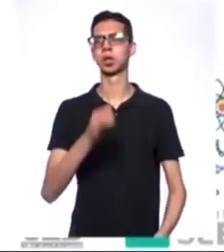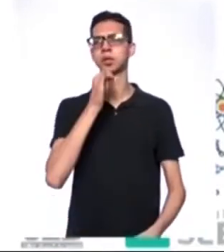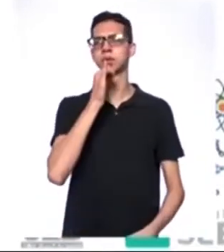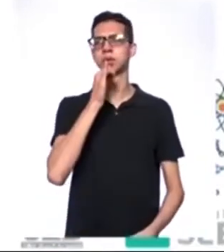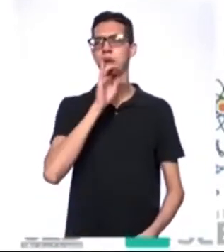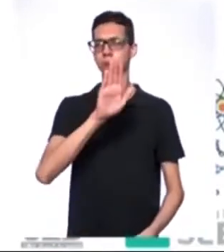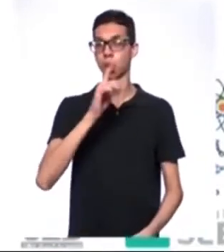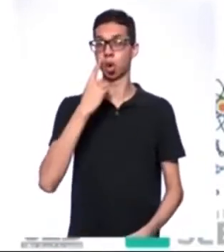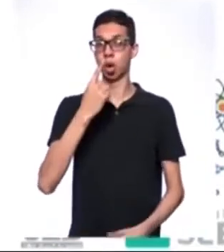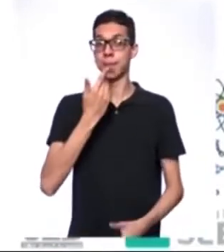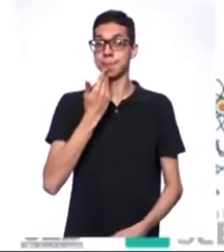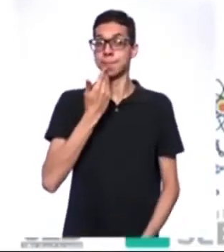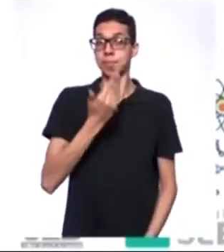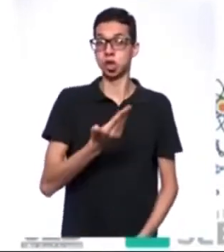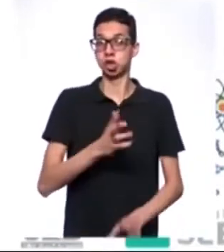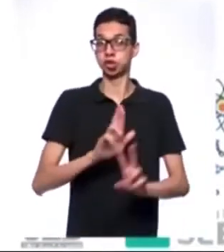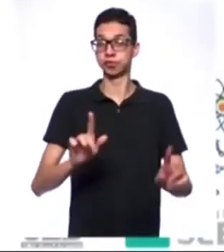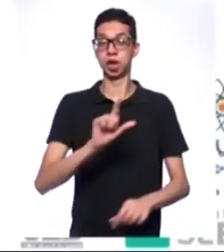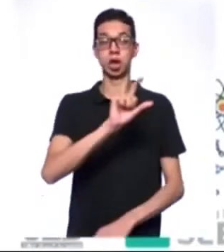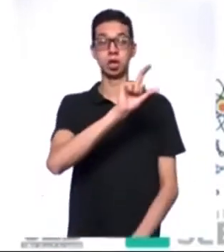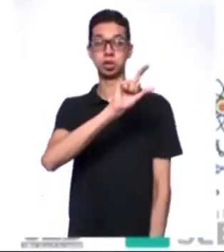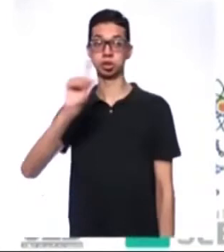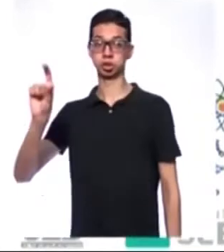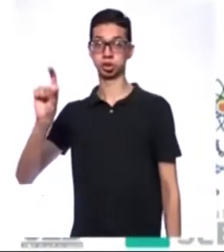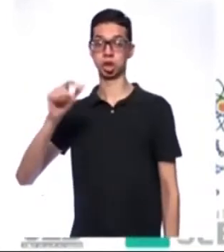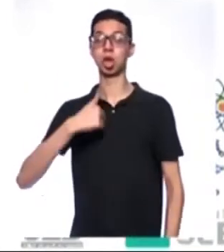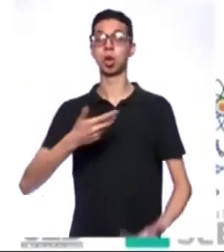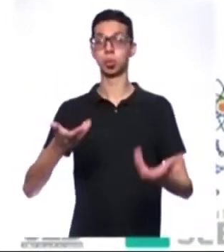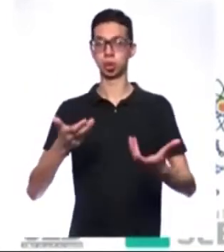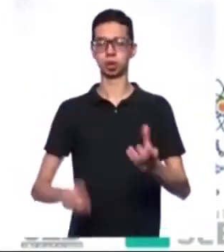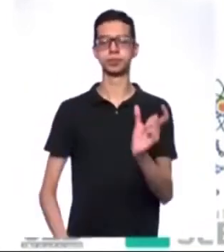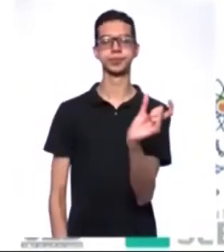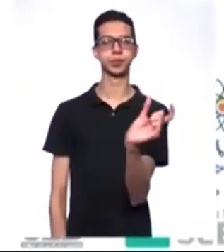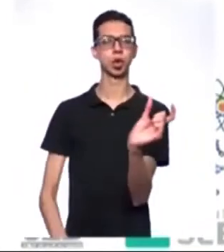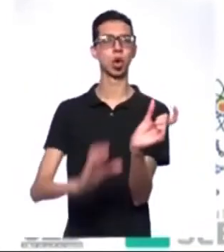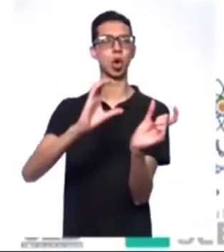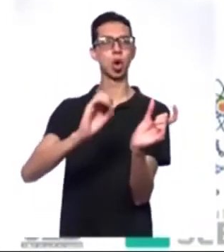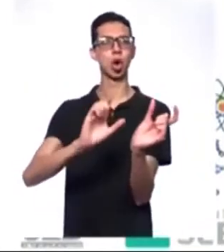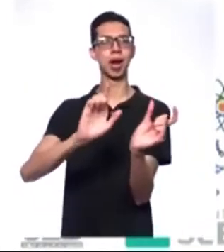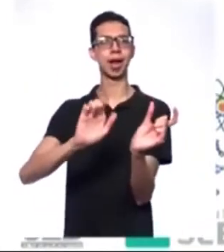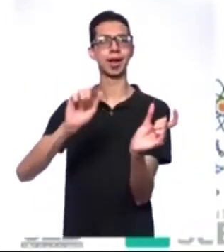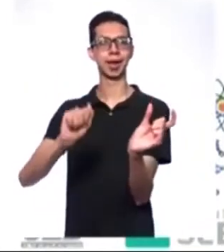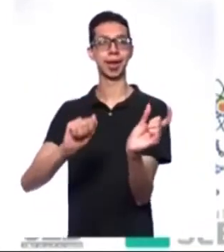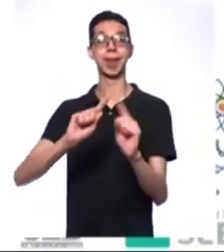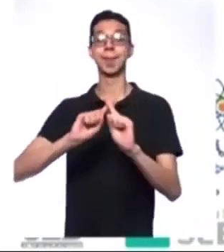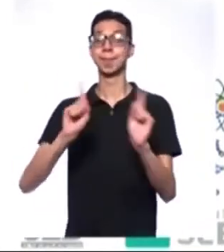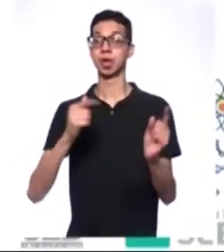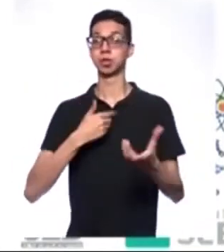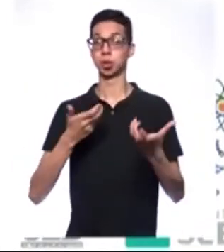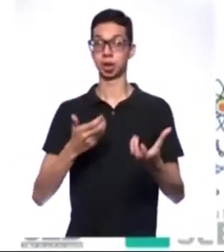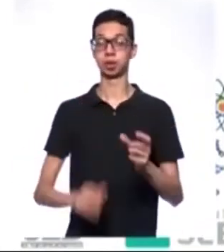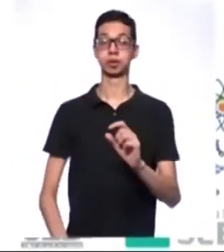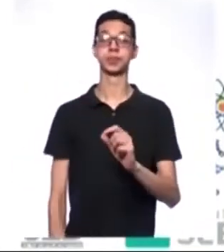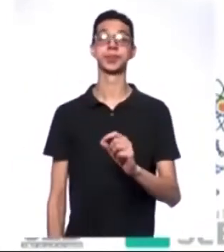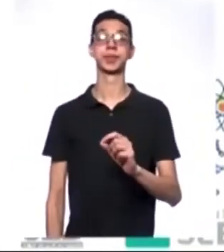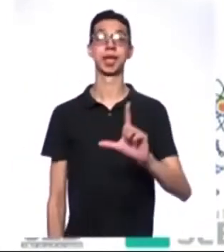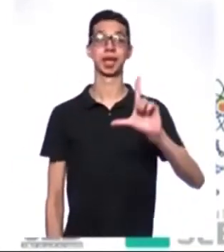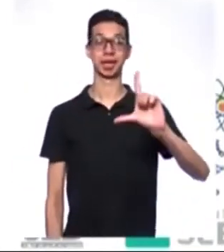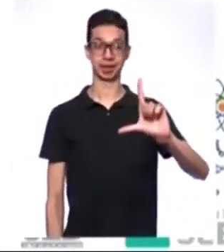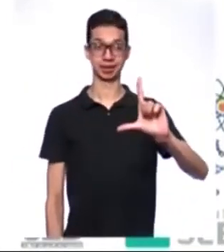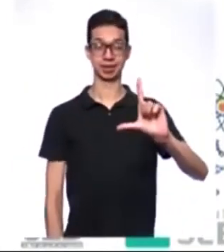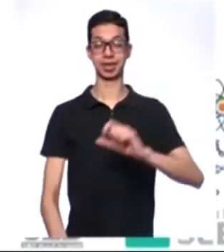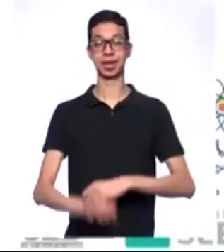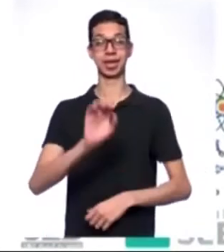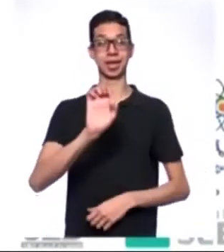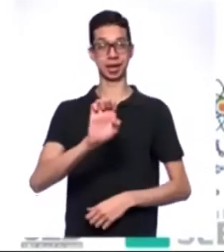agora tem uma exigência em eu quero fazer os anagramas da palavra colega mas eu quero que as letras l e